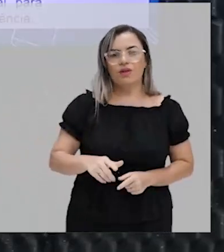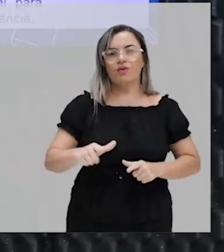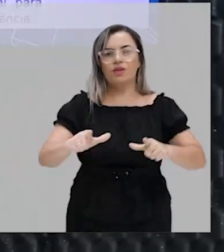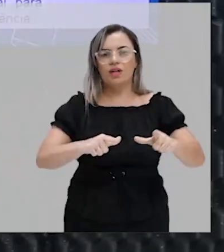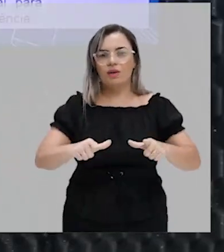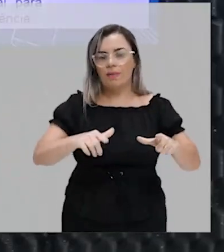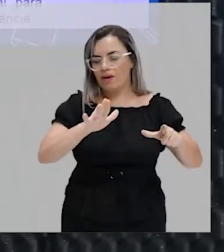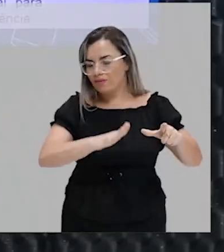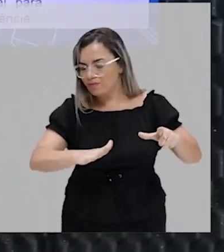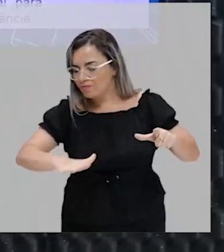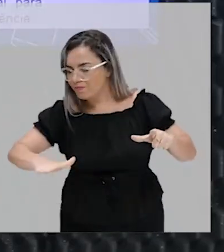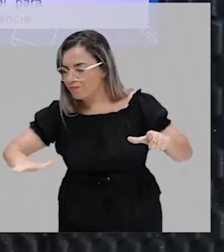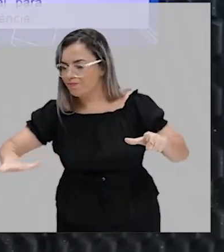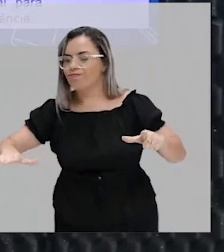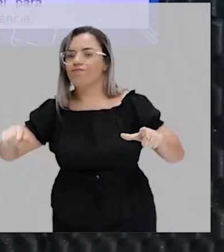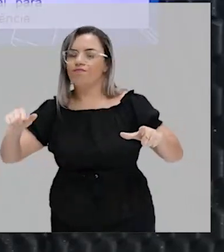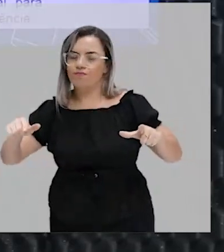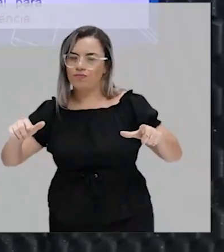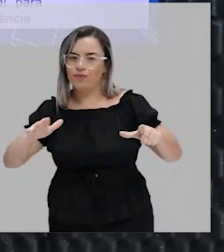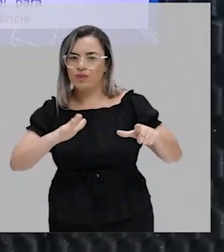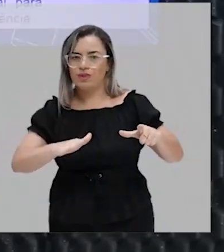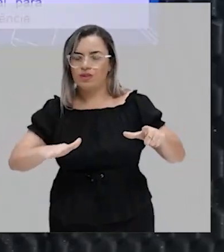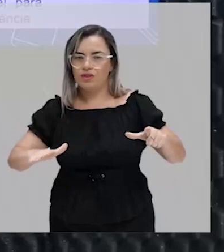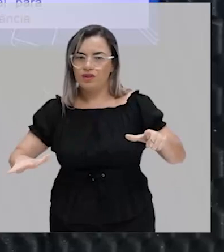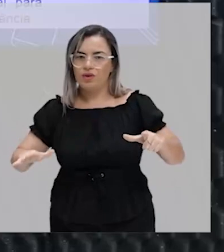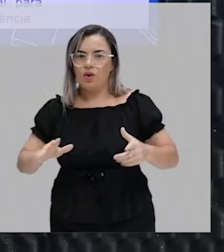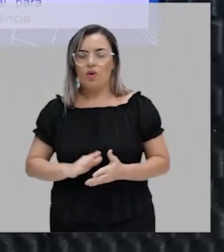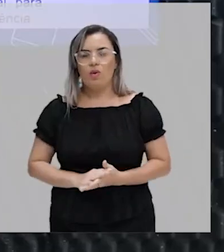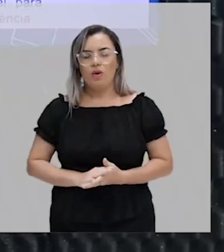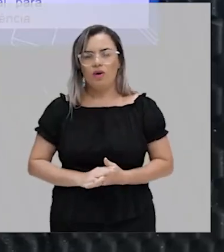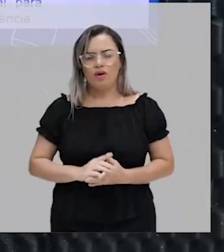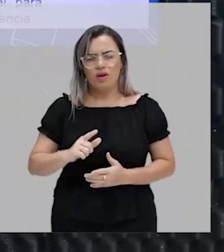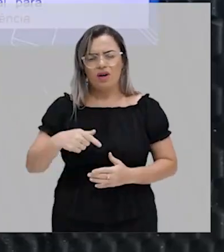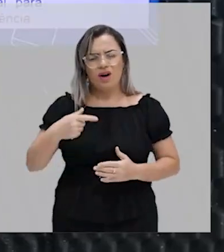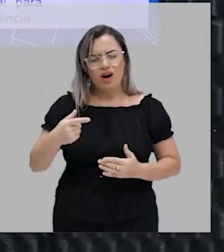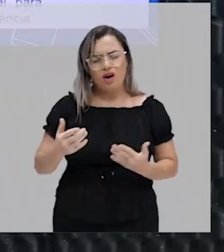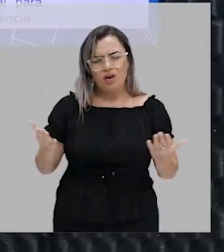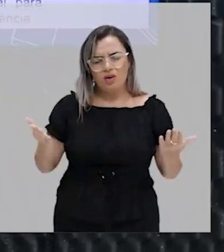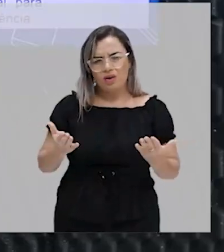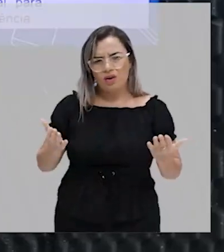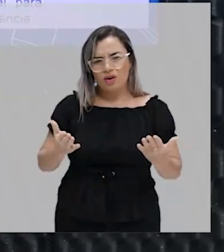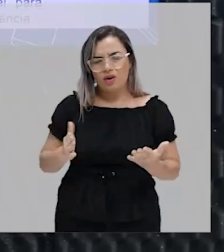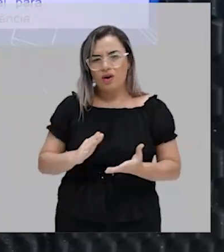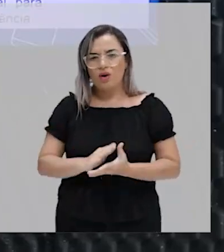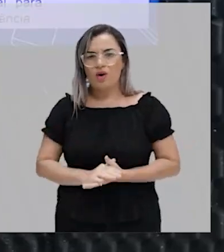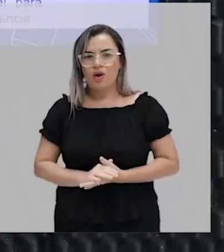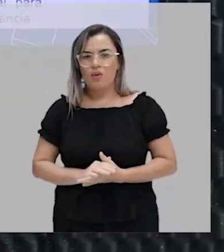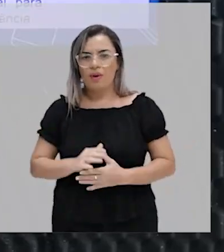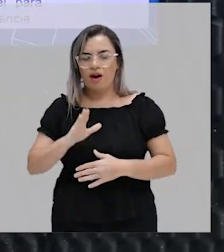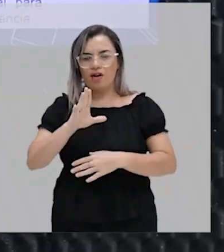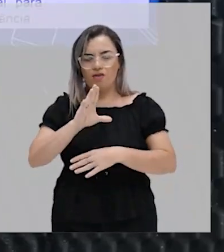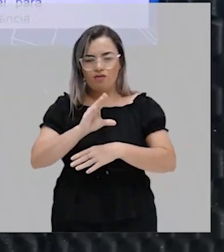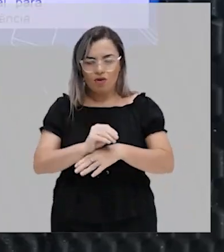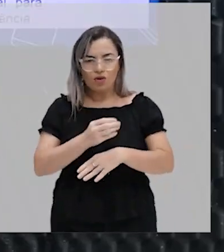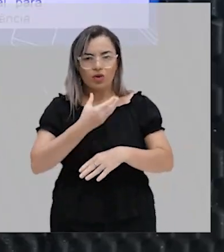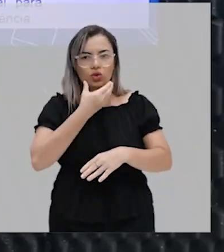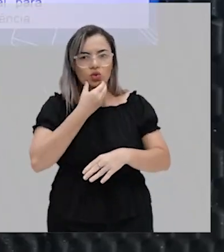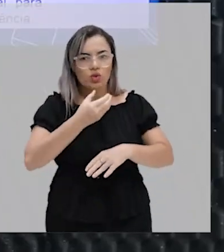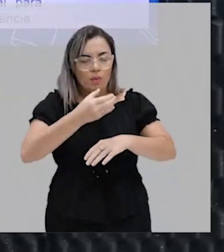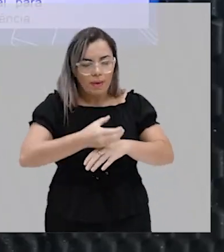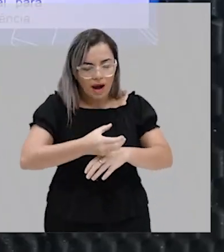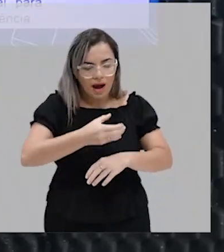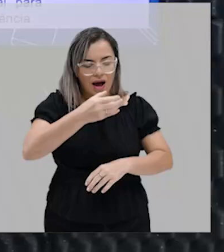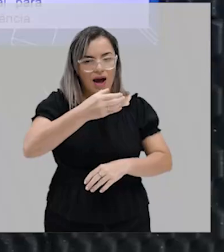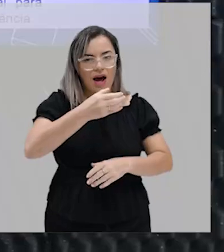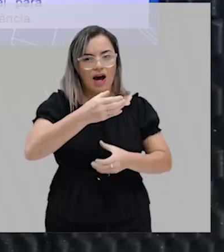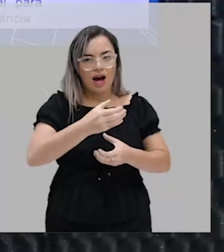inclusive, passou a nível nacional de uma fotografia de um rapaz, de um menino, né, pegando uma árvore de Natal. E aquilo mostra